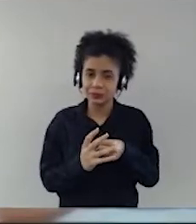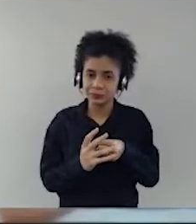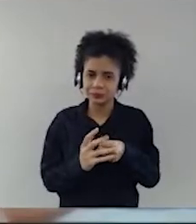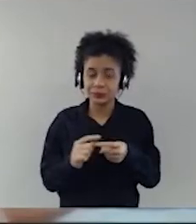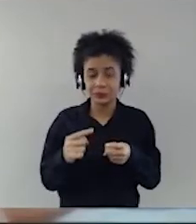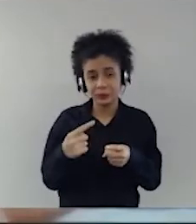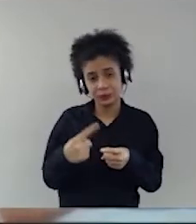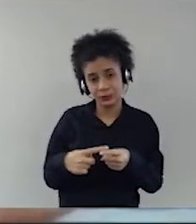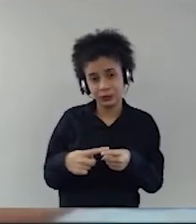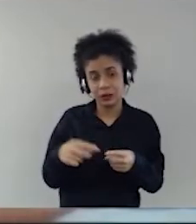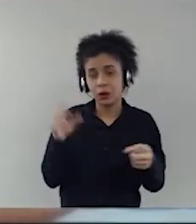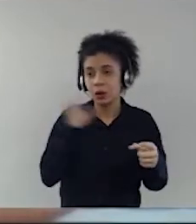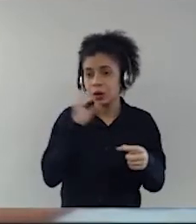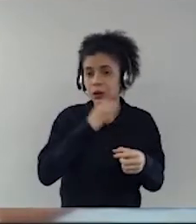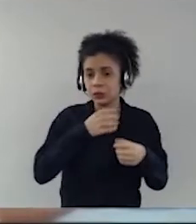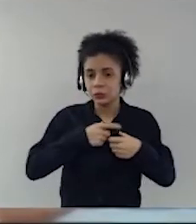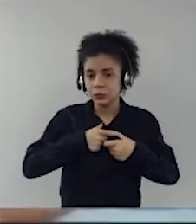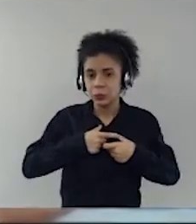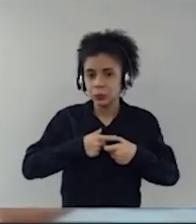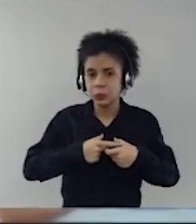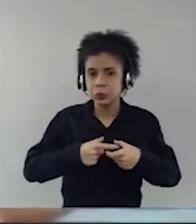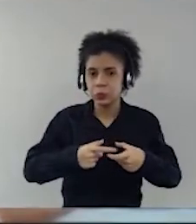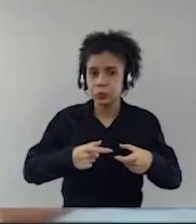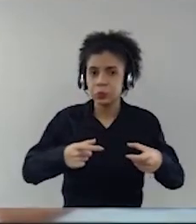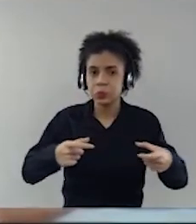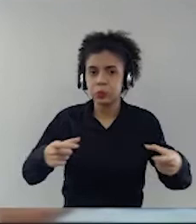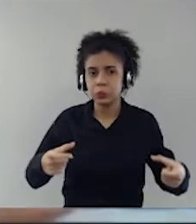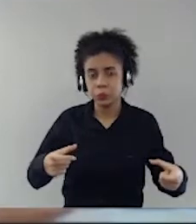tanto pela velocidade